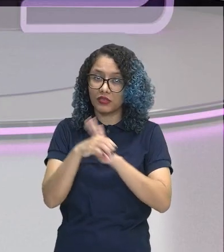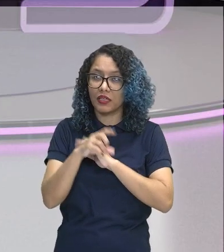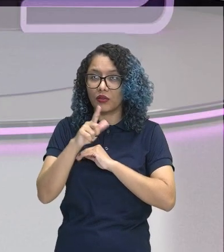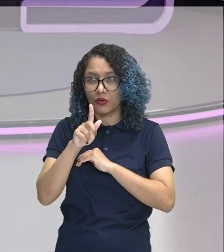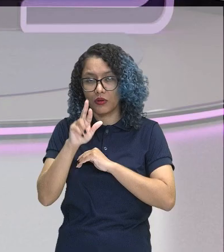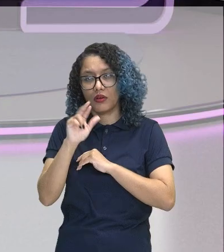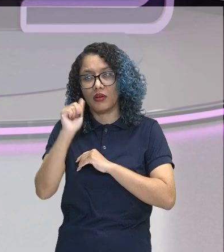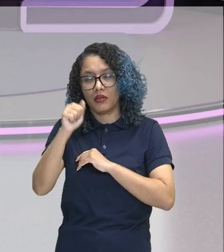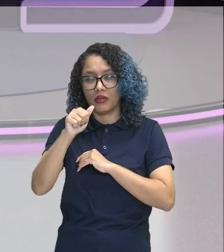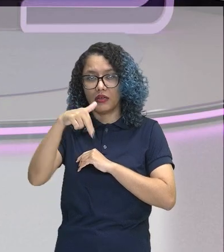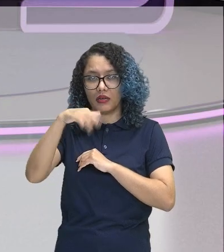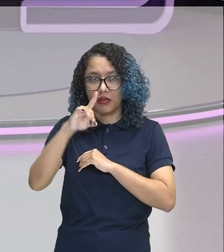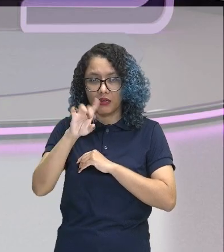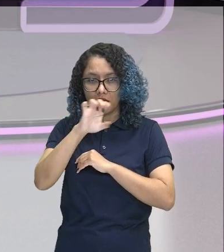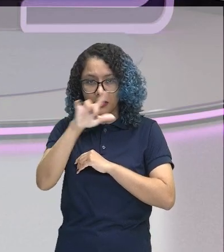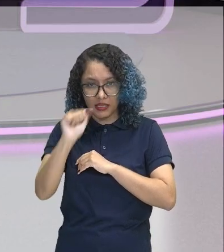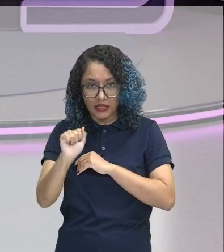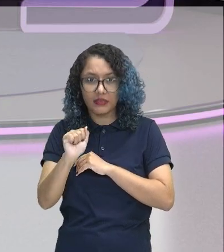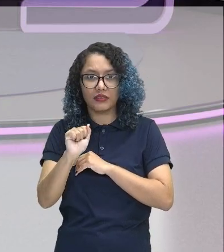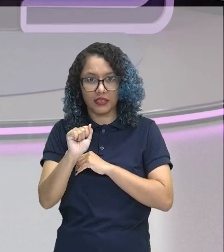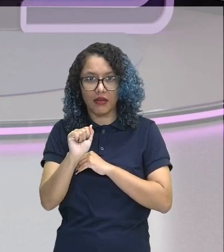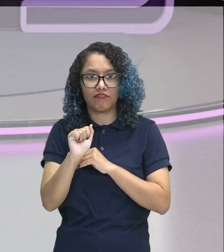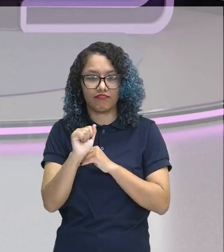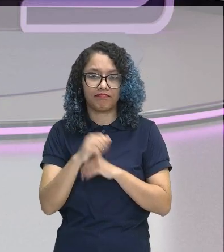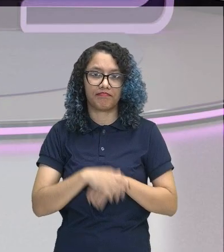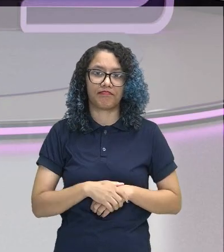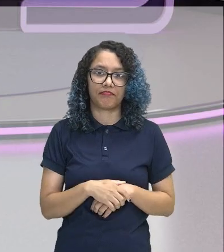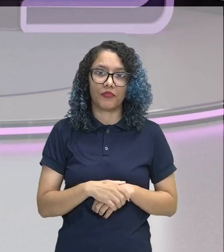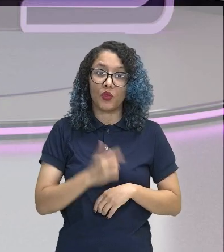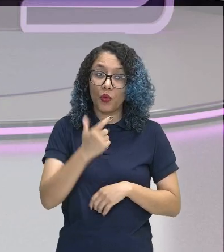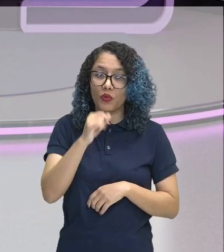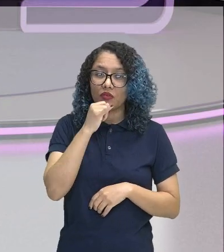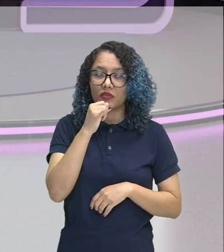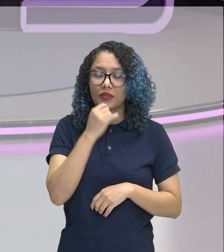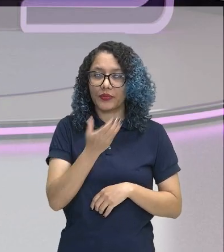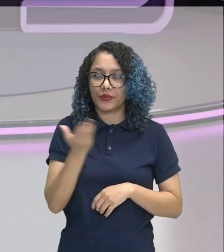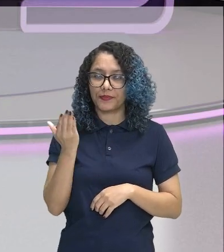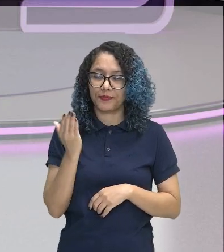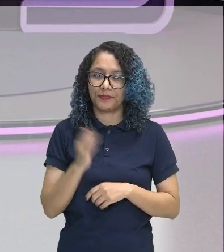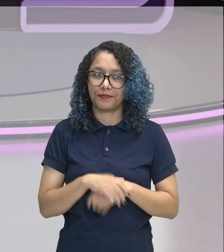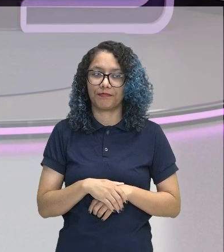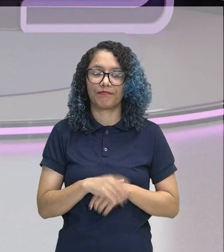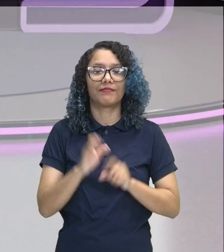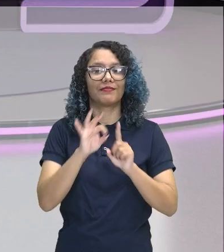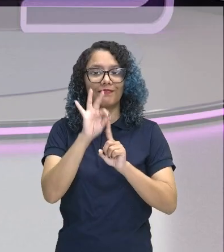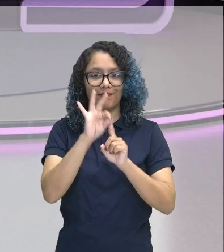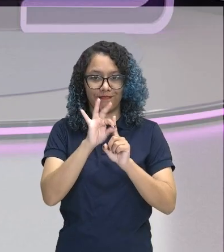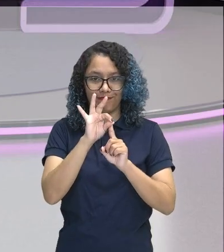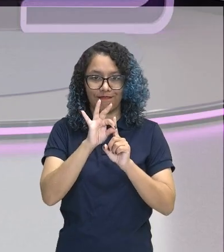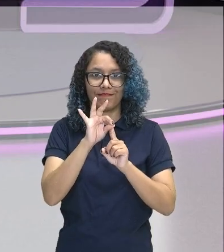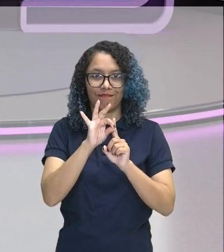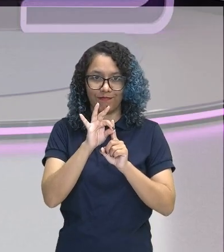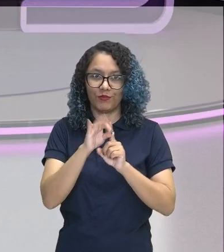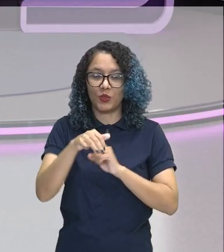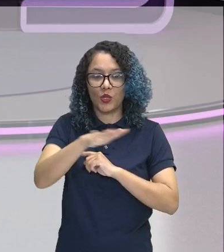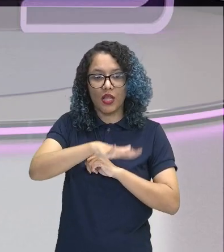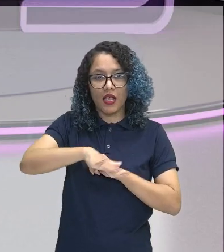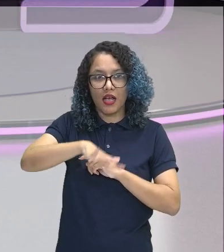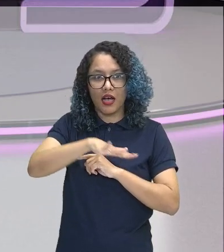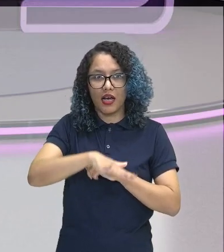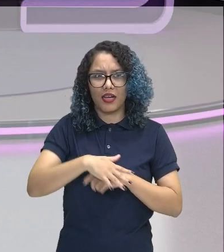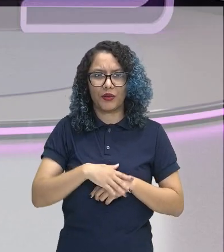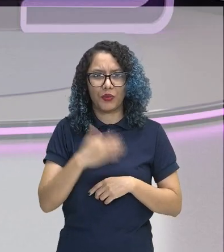se referindo ao peso aí, né, é também uma grandeza. Mas tem outros exemplos também. Vejam só, temperatura do ambiente. Nossa